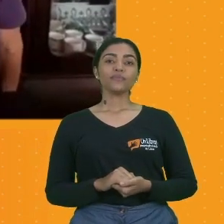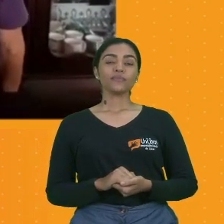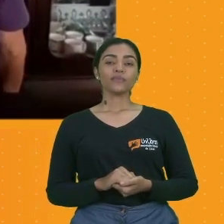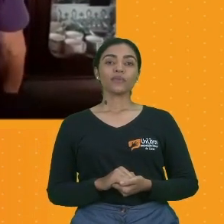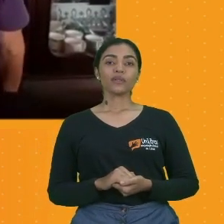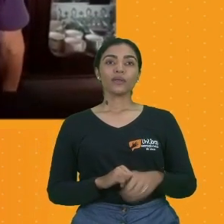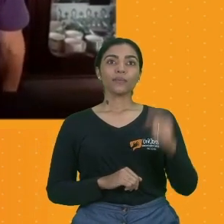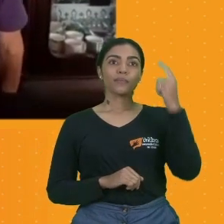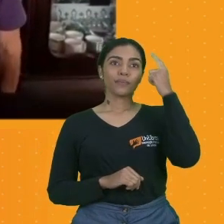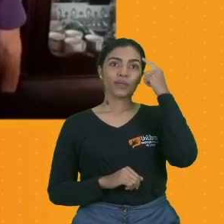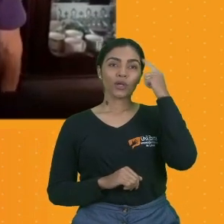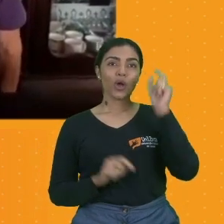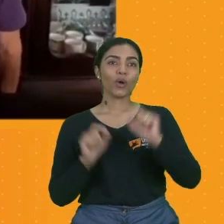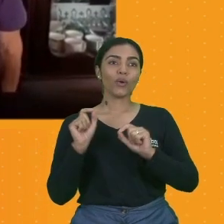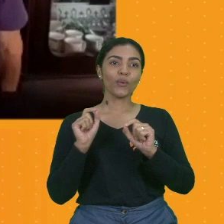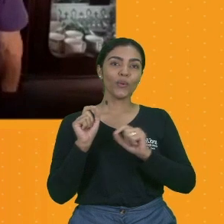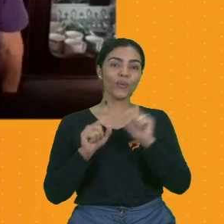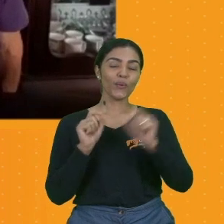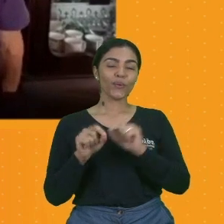5.000